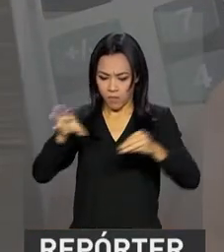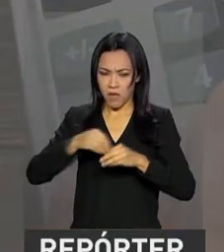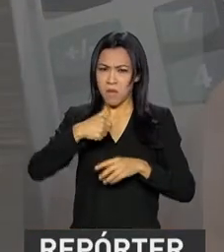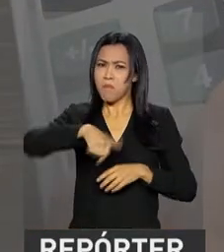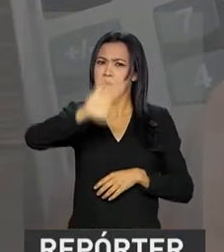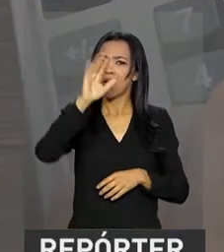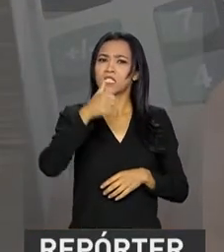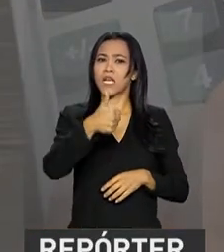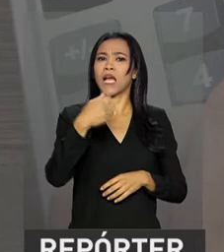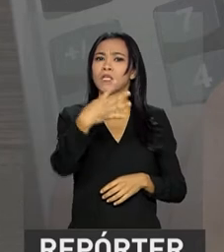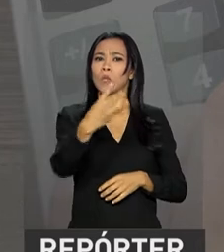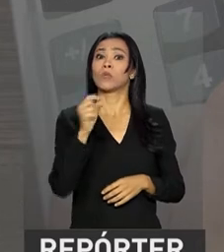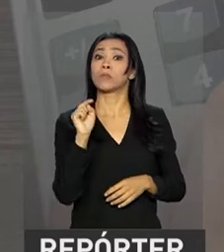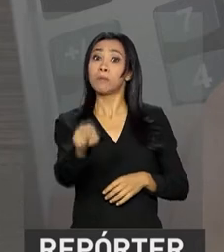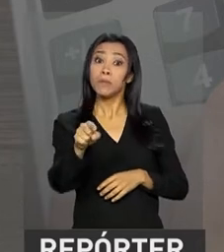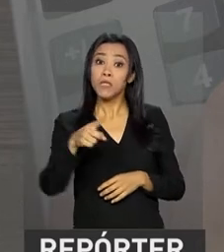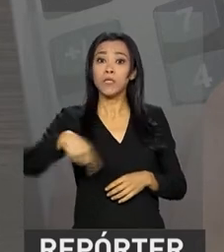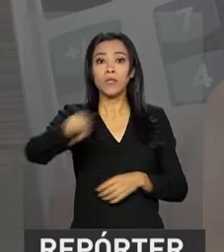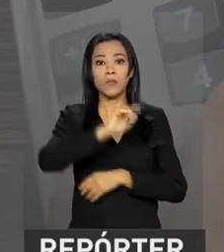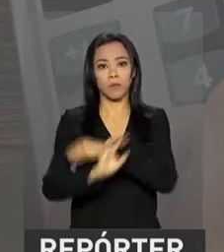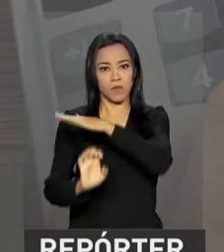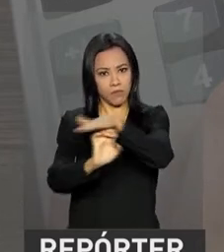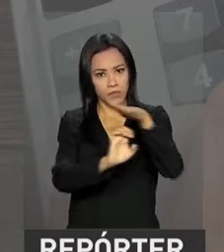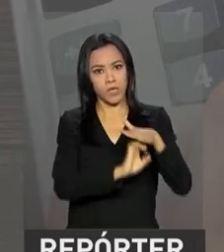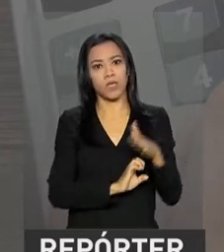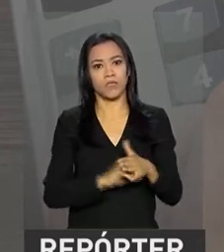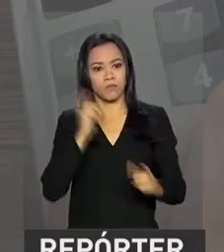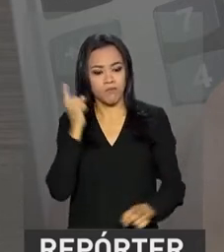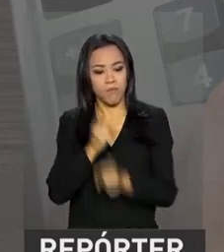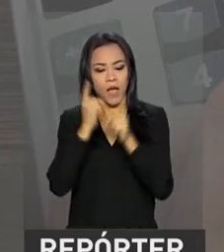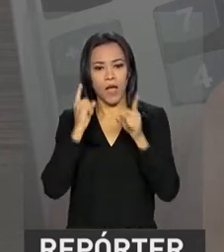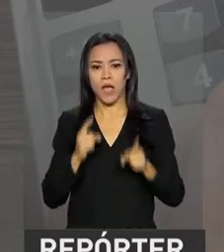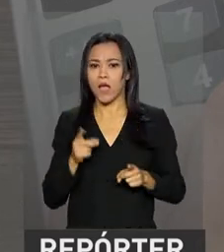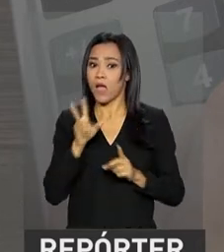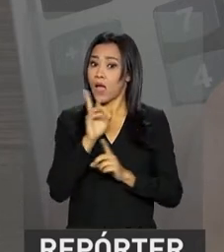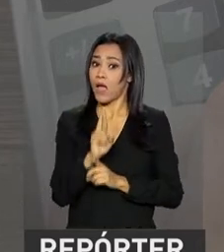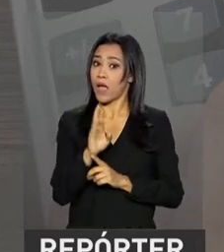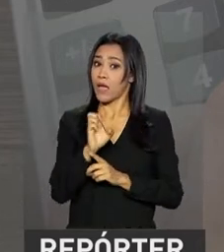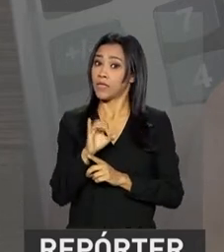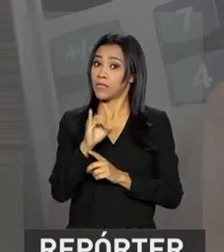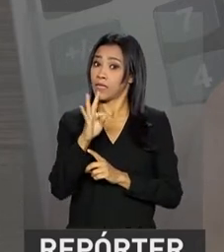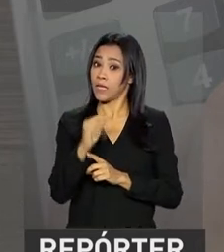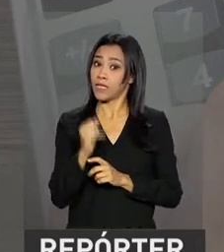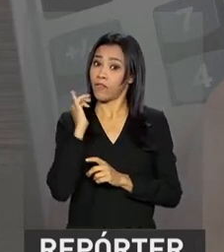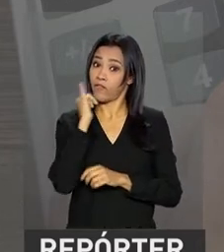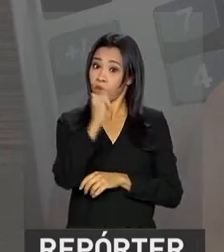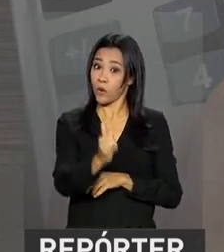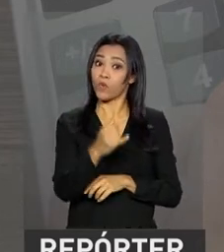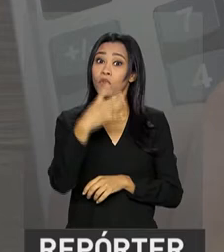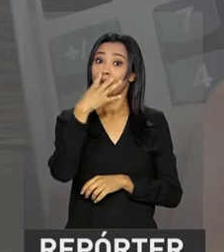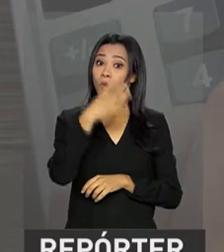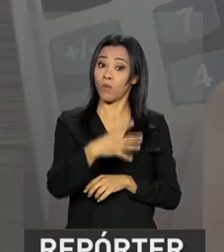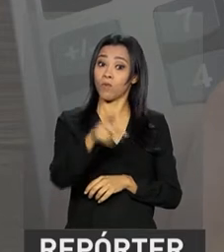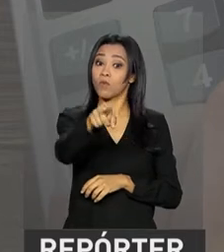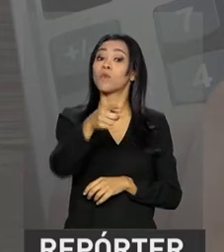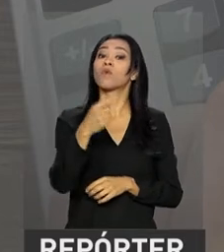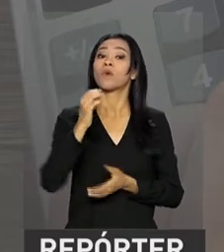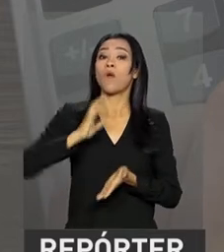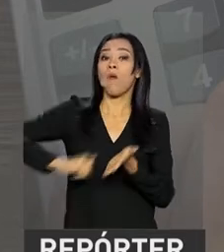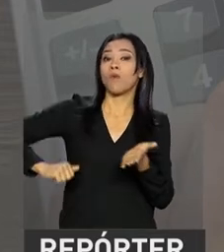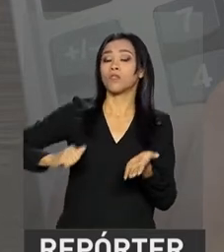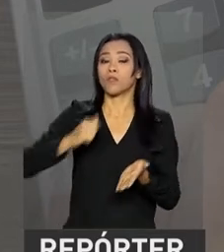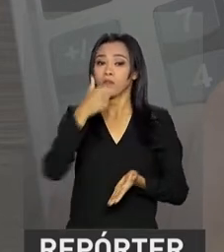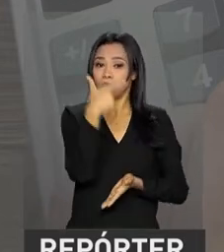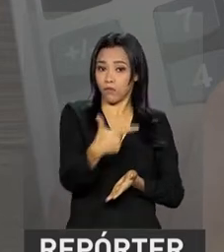empresas foram identificadas a receita emitiu alertas que somaram valores sonegados de aproximadamente